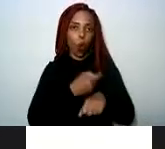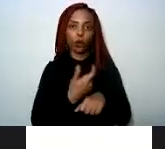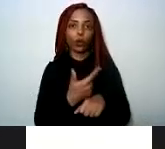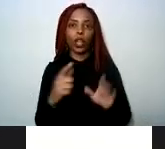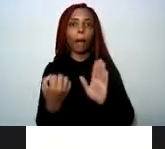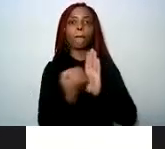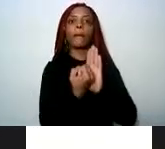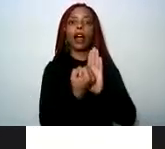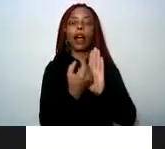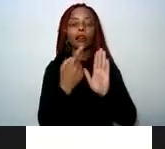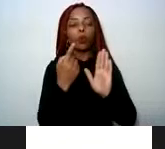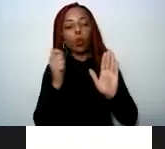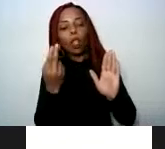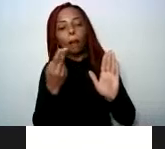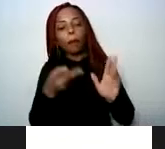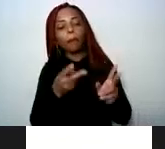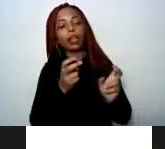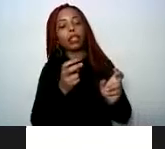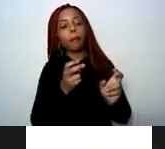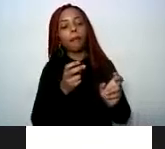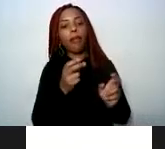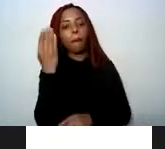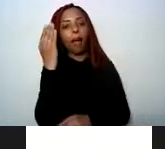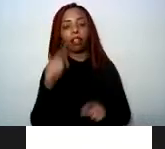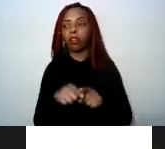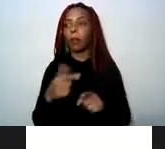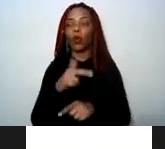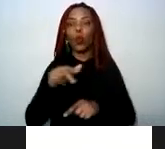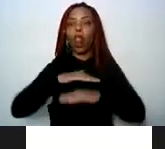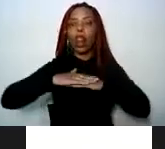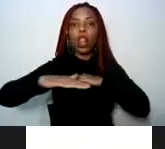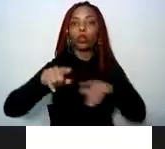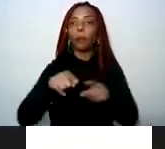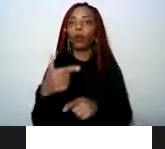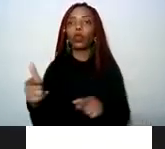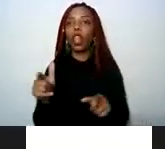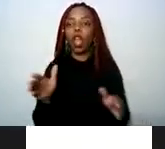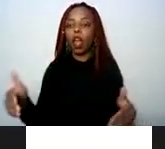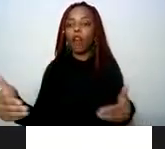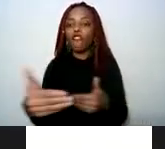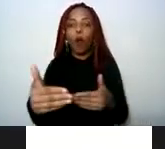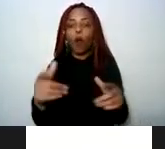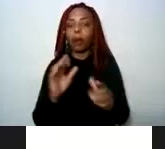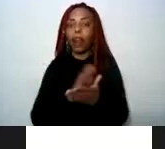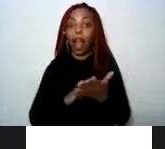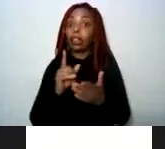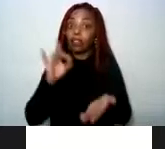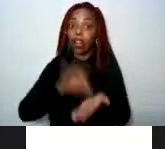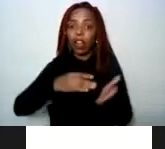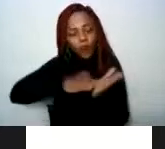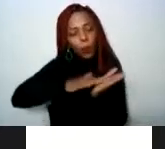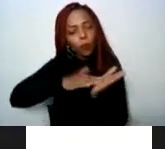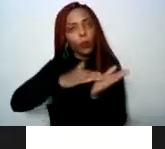modernismo ele não é liso ele não tem marca de forma quadrada ele é realmente apicoado é uma coisa